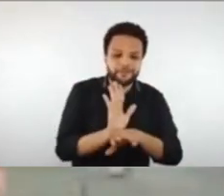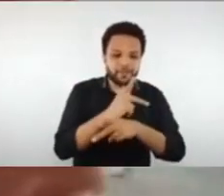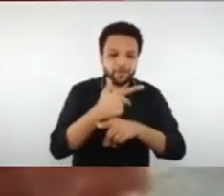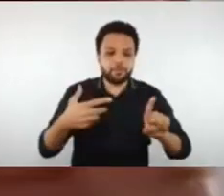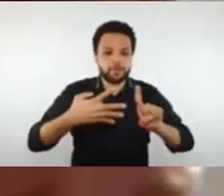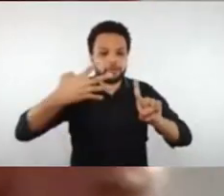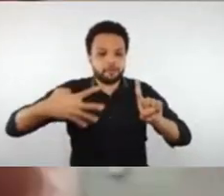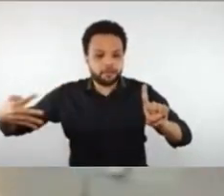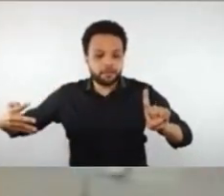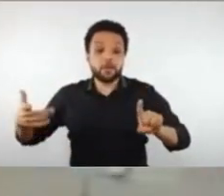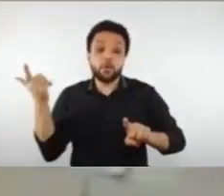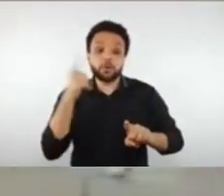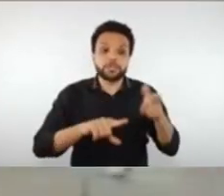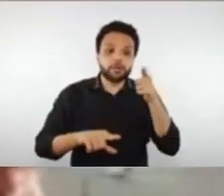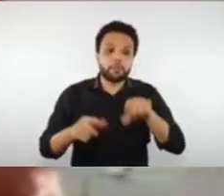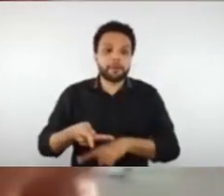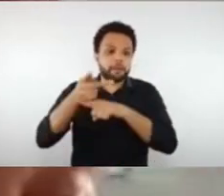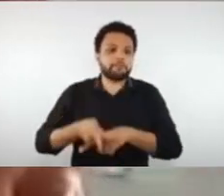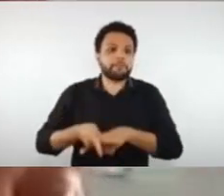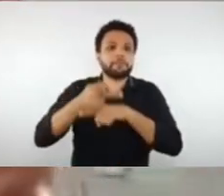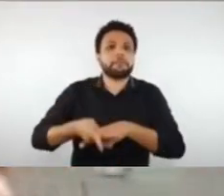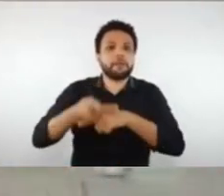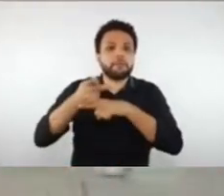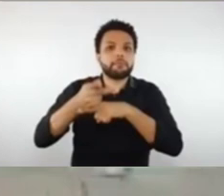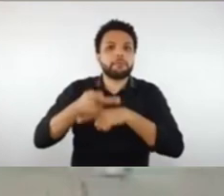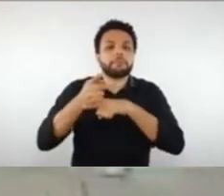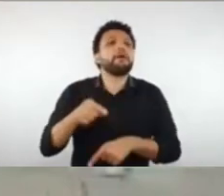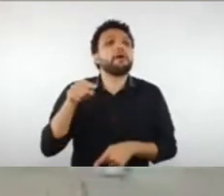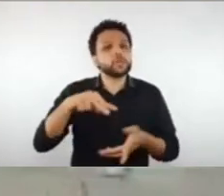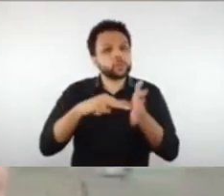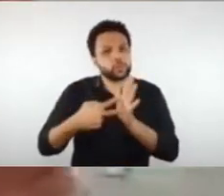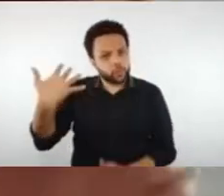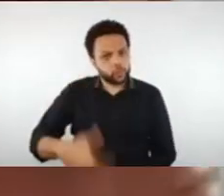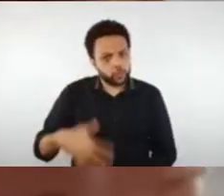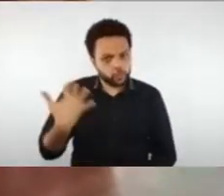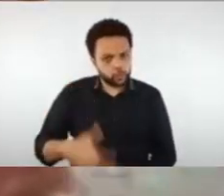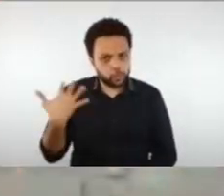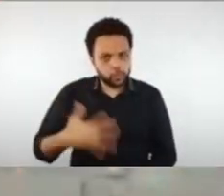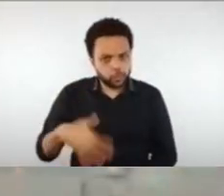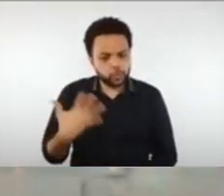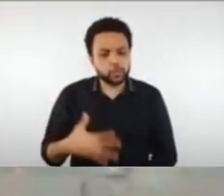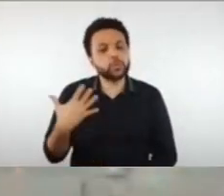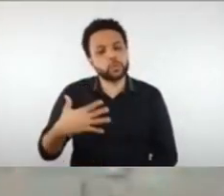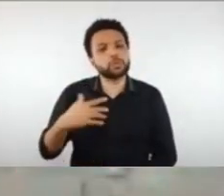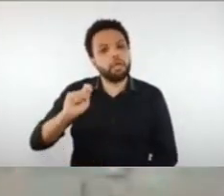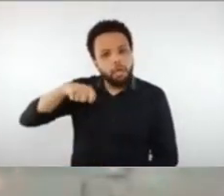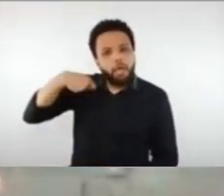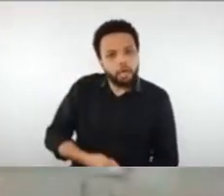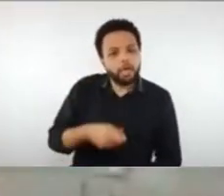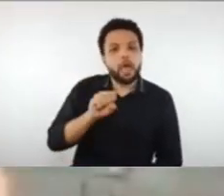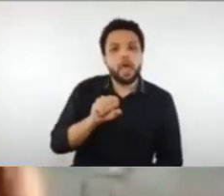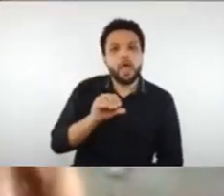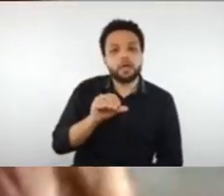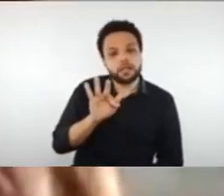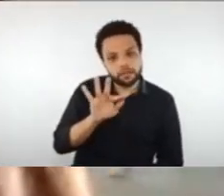etc. Agora, isso tudo é significativo em termos de soft power, porque temos vários atores do Estado